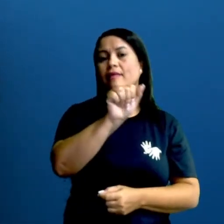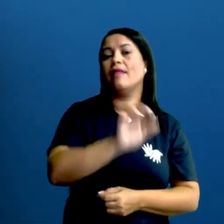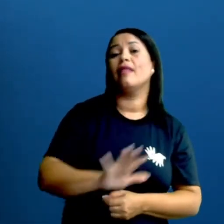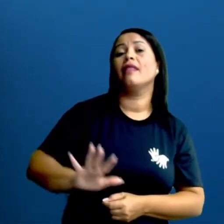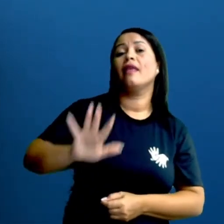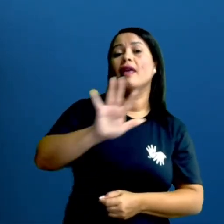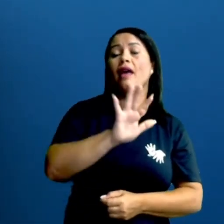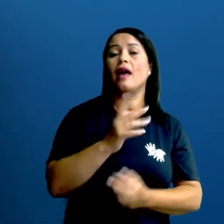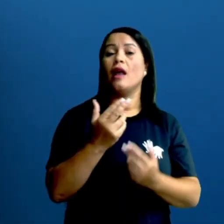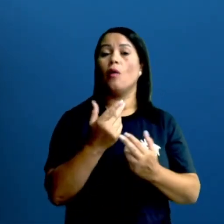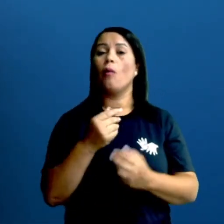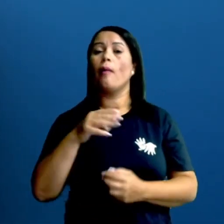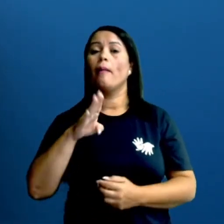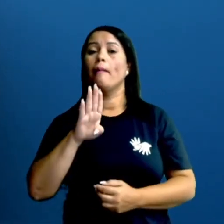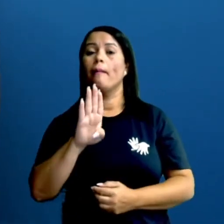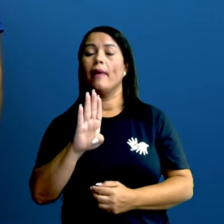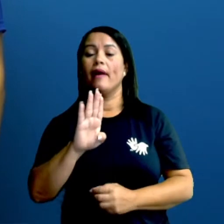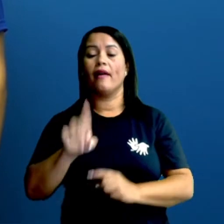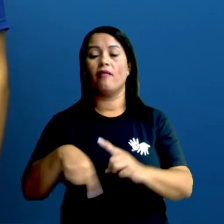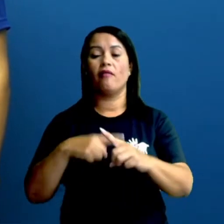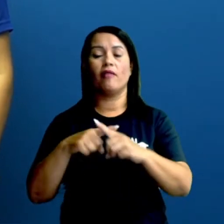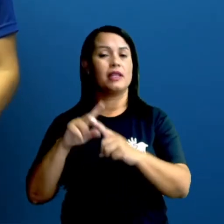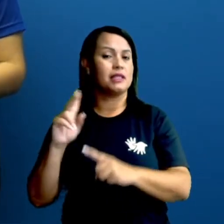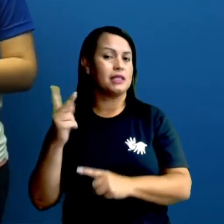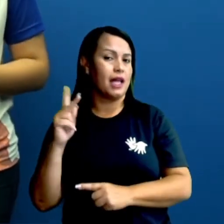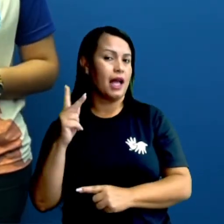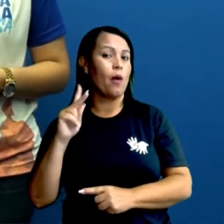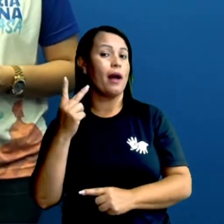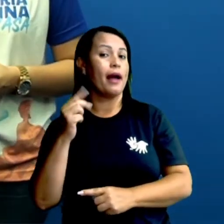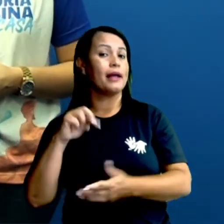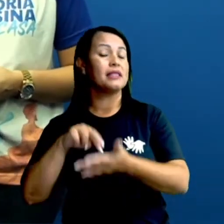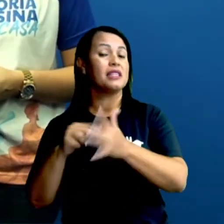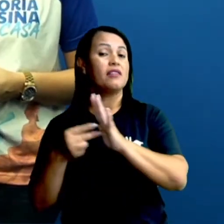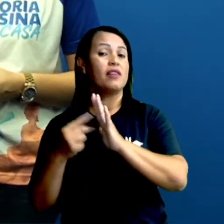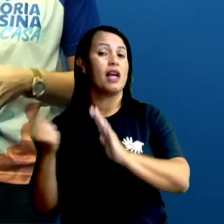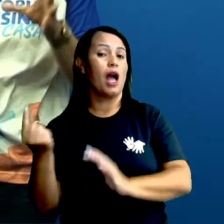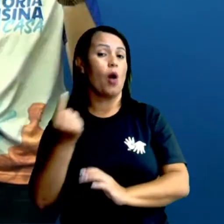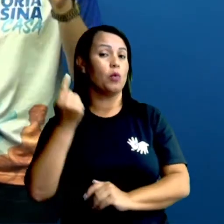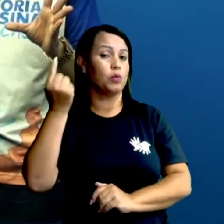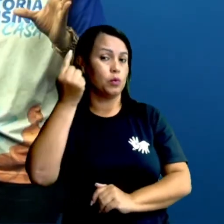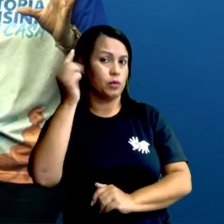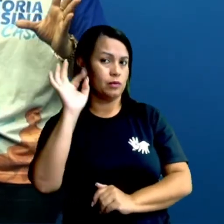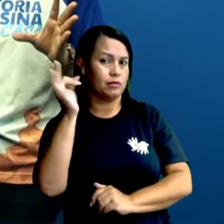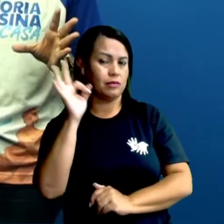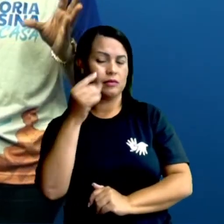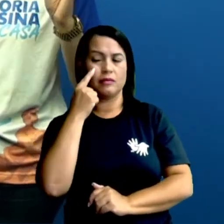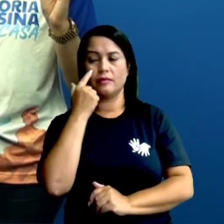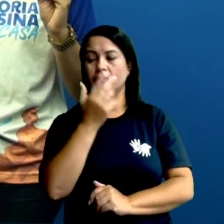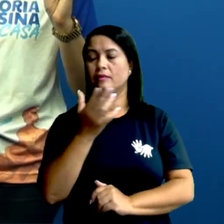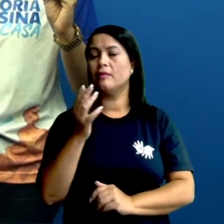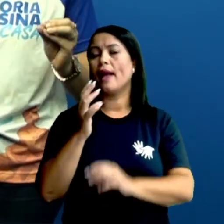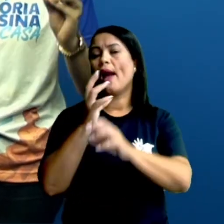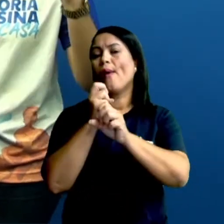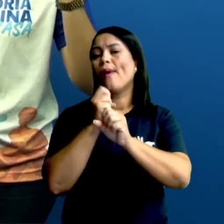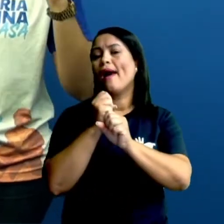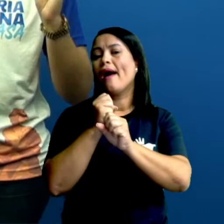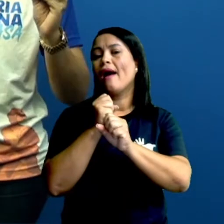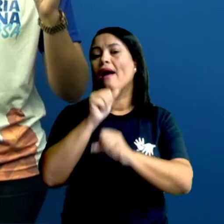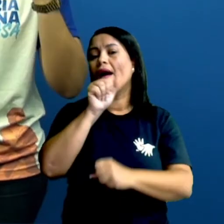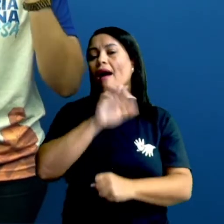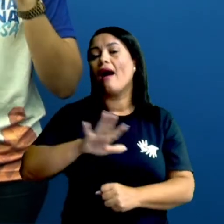área igual a B vezes H. O H significa o quê? A altura, tá? Então, o que é que eu vou fazer para calcular a